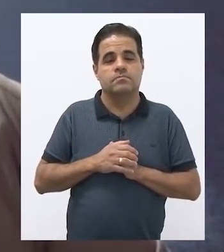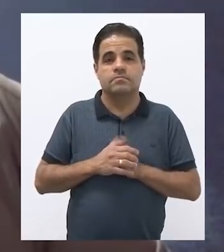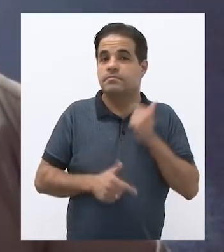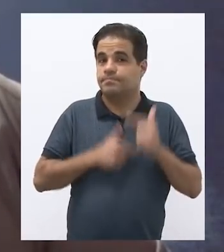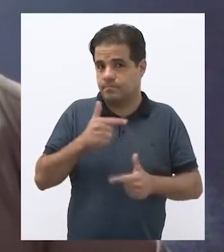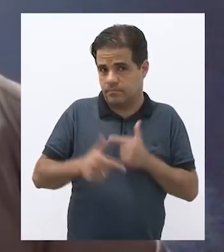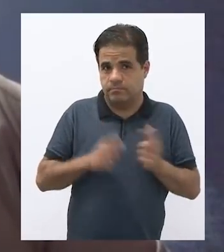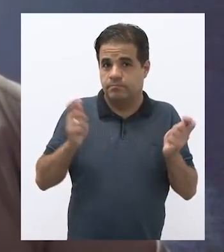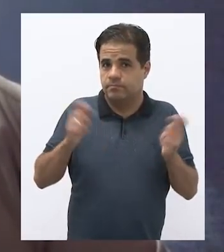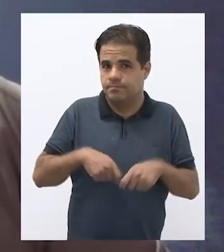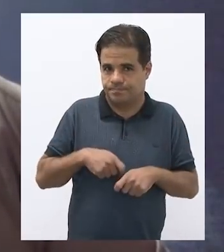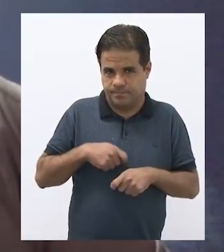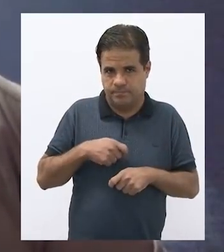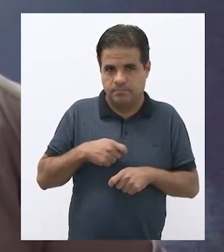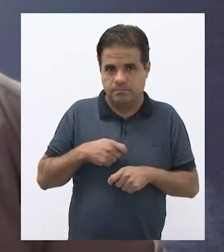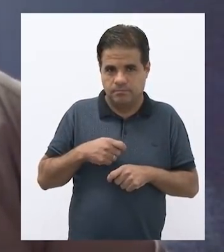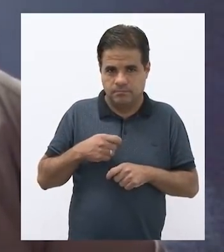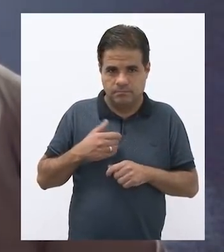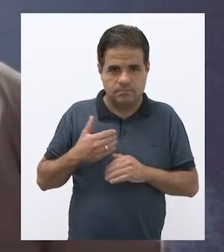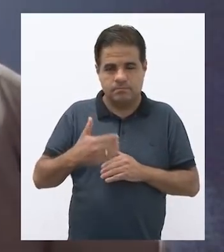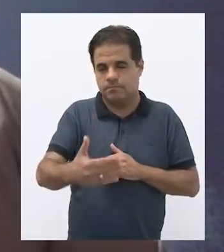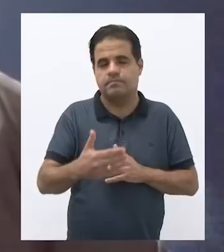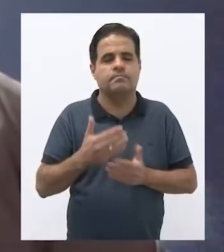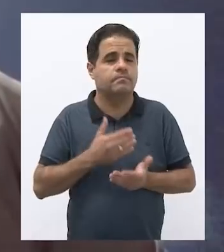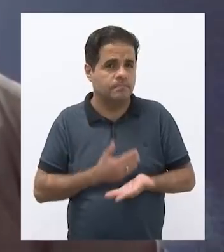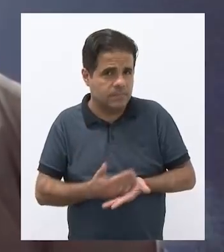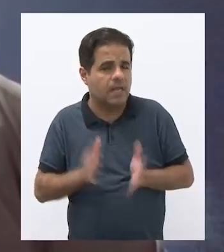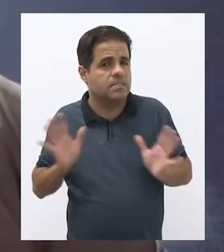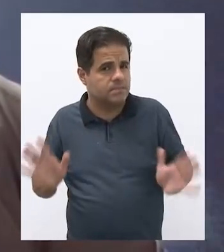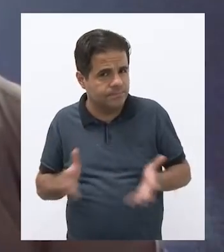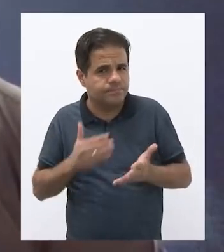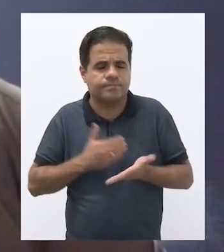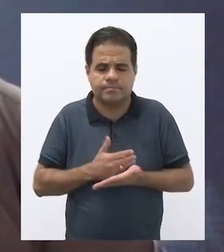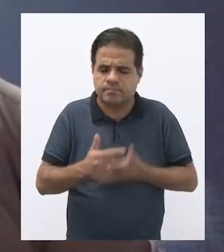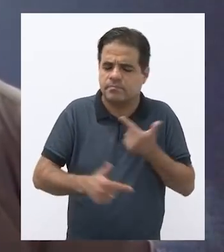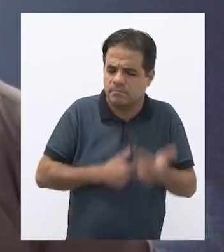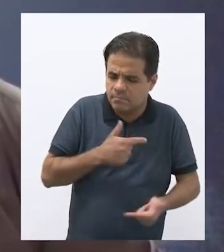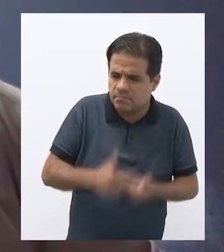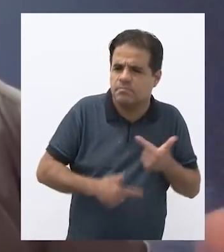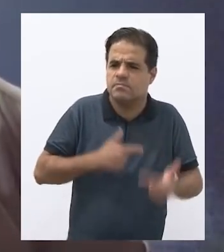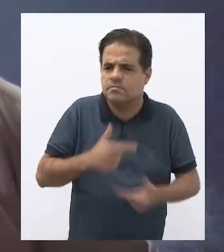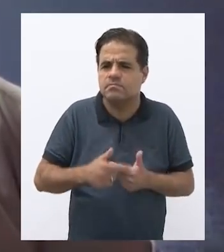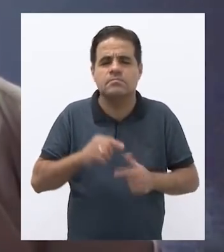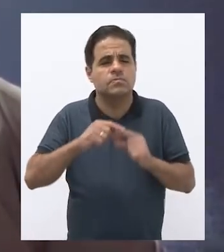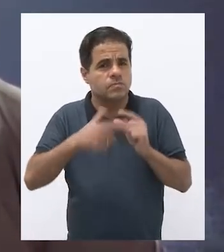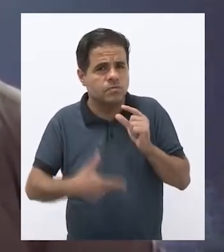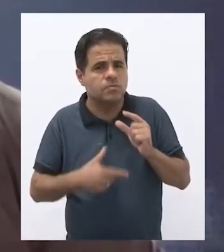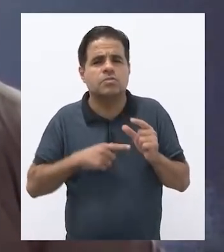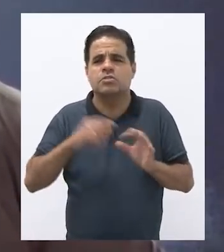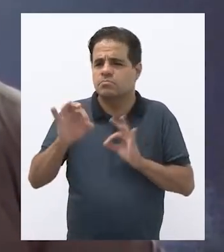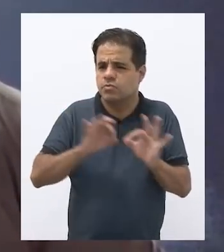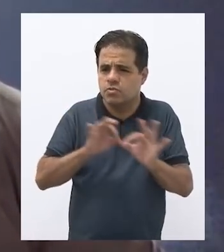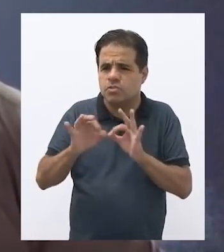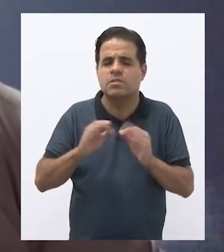trabalhos que podem ser feitos pontualmente, e há iniciativas globais que vêm trabalhando com isso. O Google tinha projetos nessa direção, o